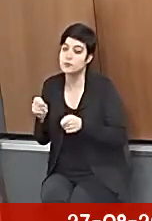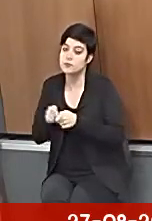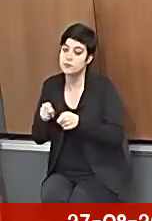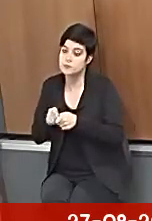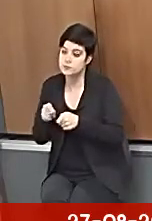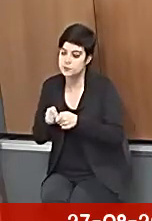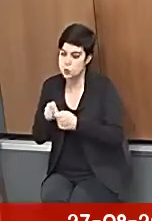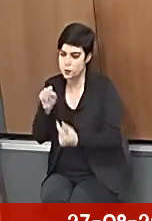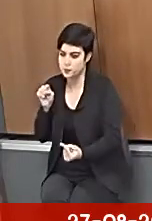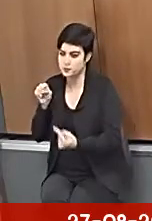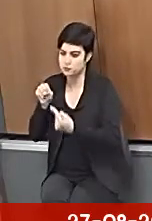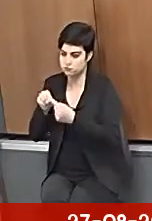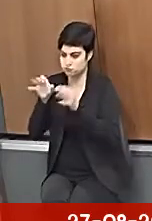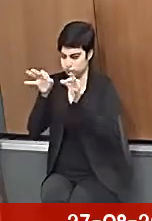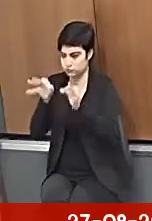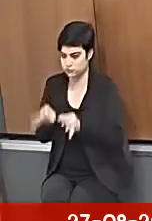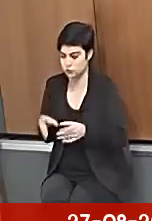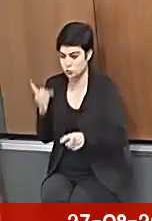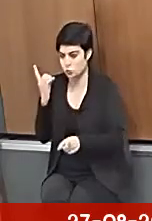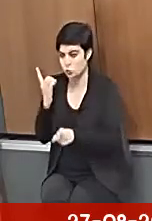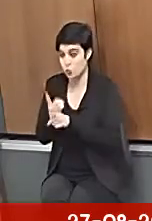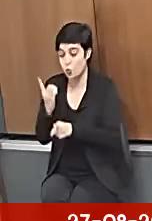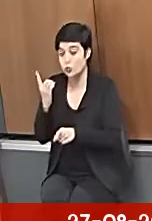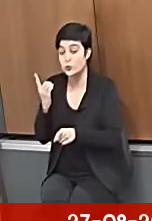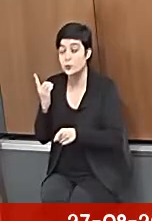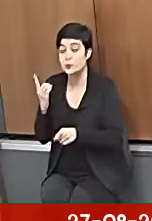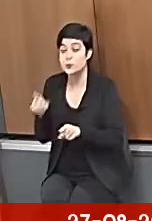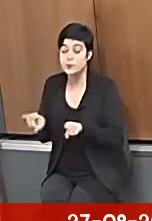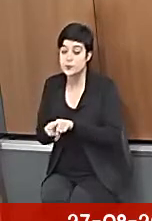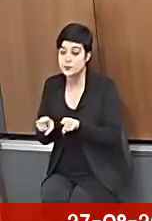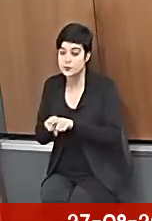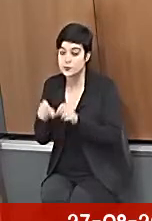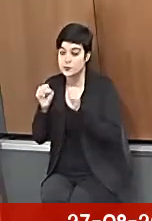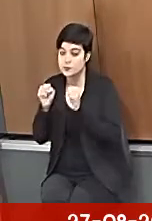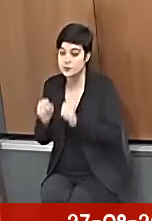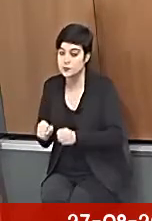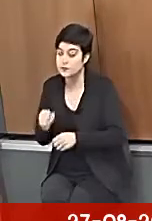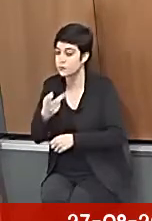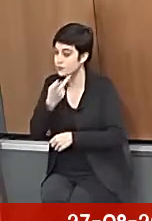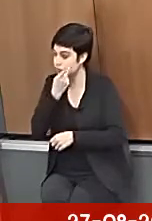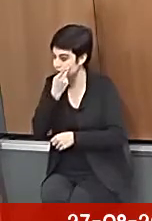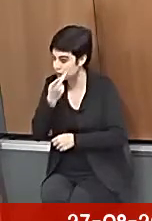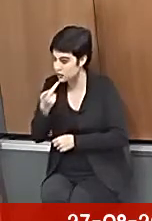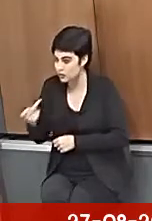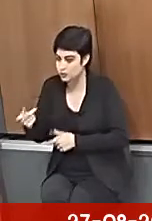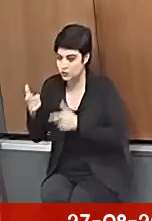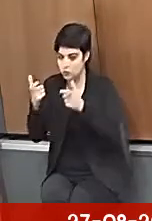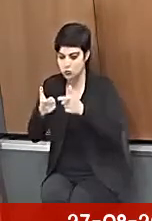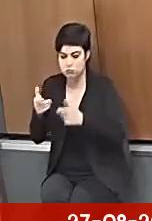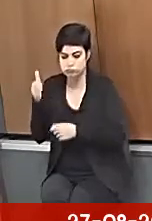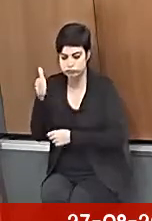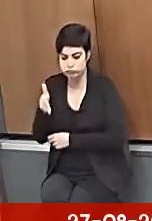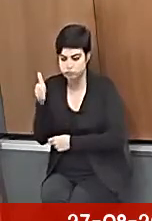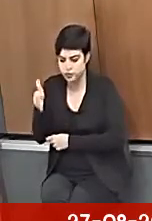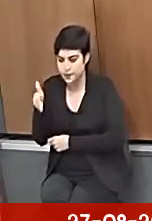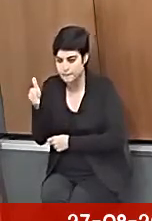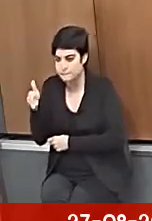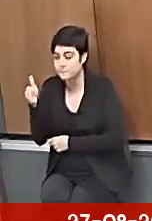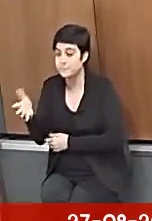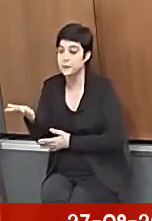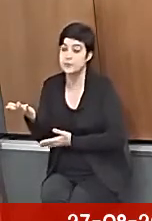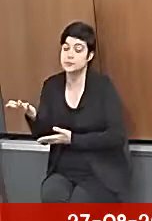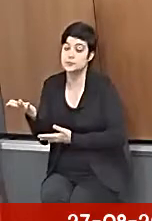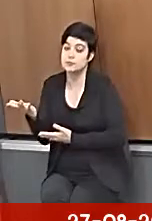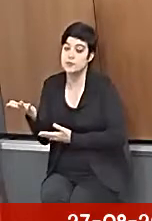objetiva este encontro mas que possamos visitar os locais de acesso o dia